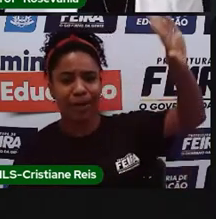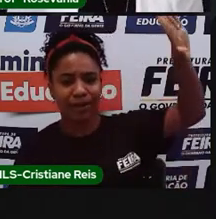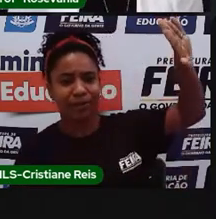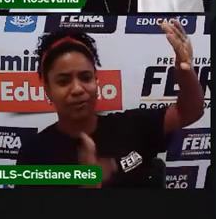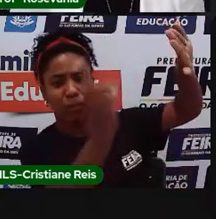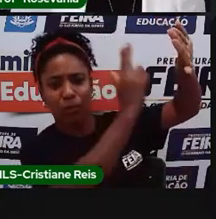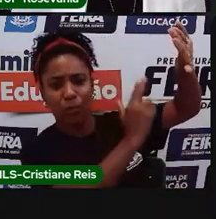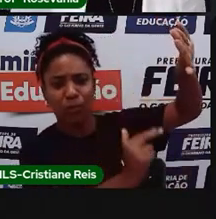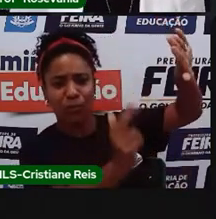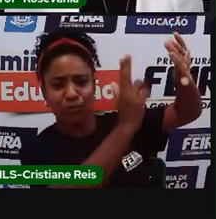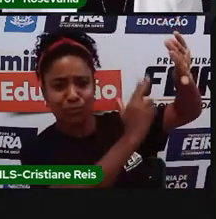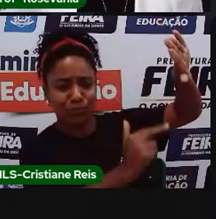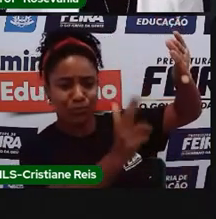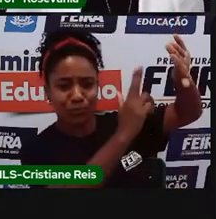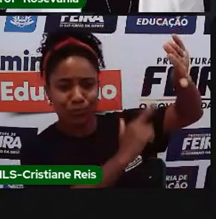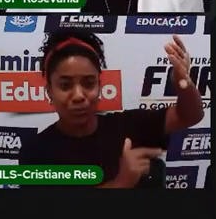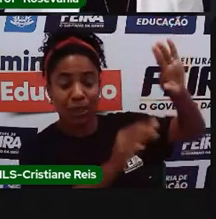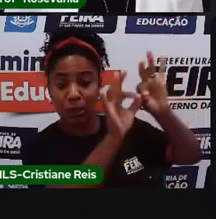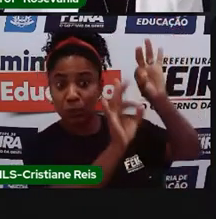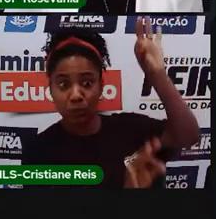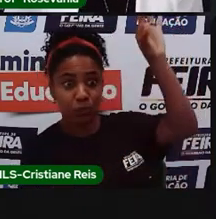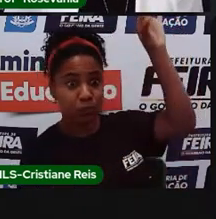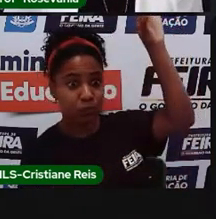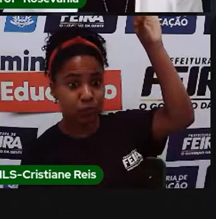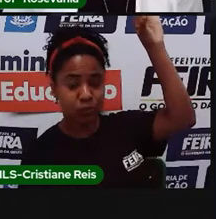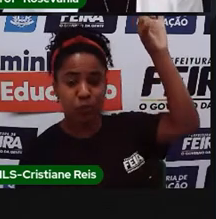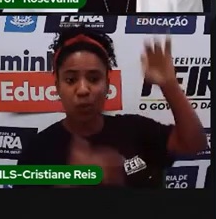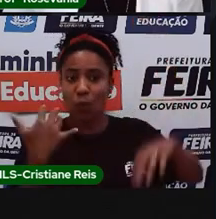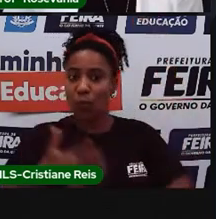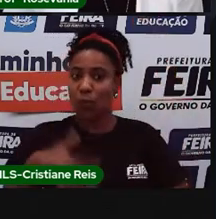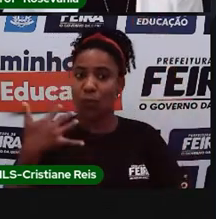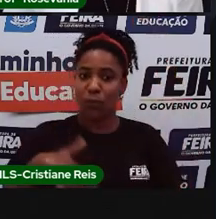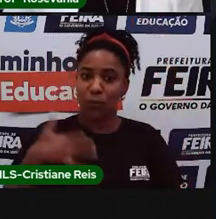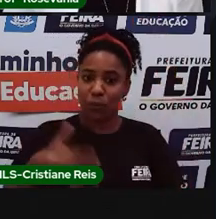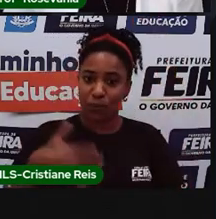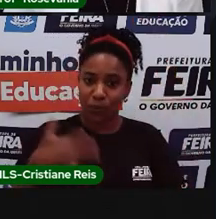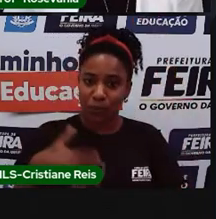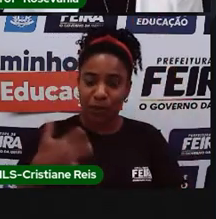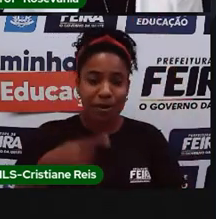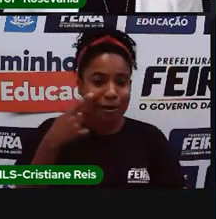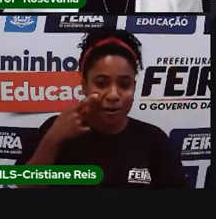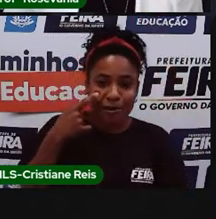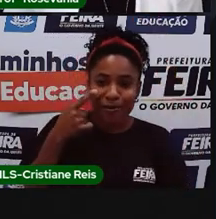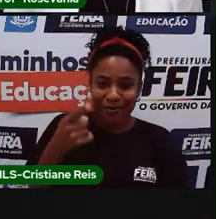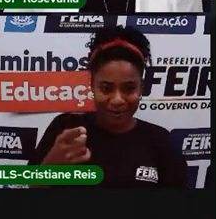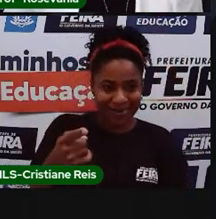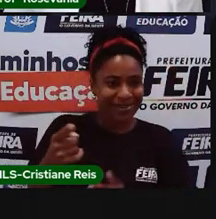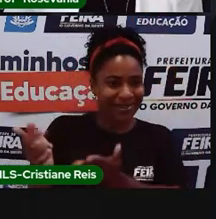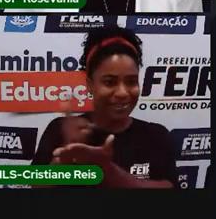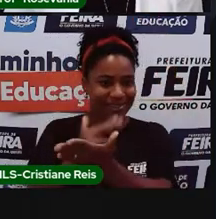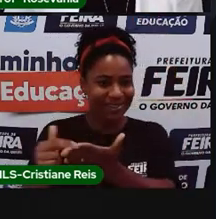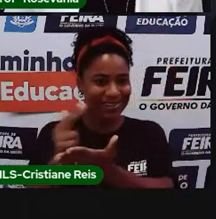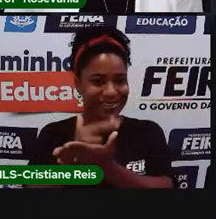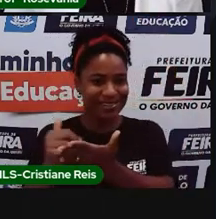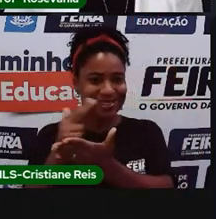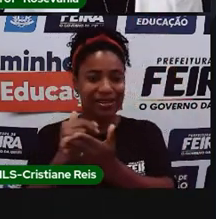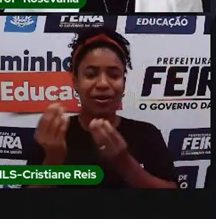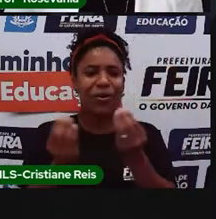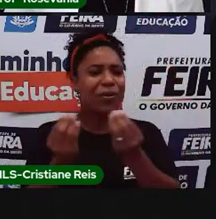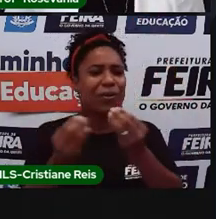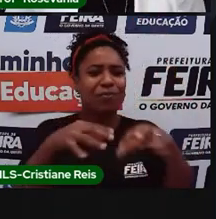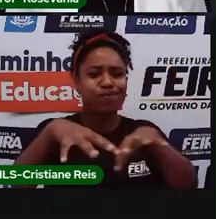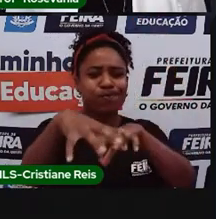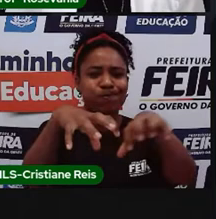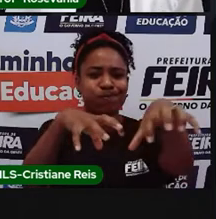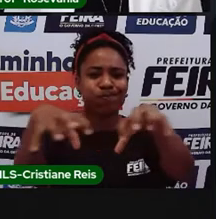2 metros e 70 centímetros. É, foi feita uma reprodução, né? Aqui você percebe na imagem ao lado, né? Como é que é essa cidade ainda